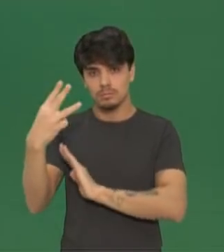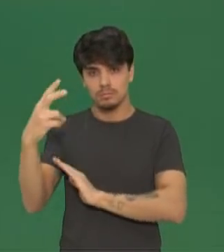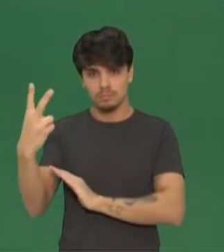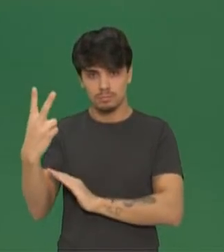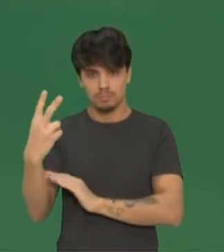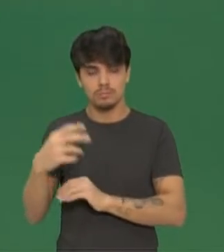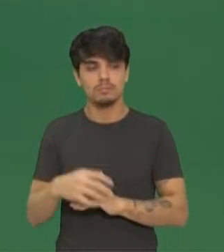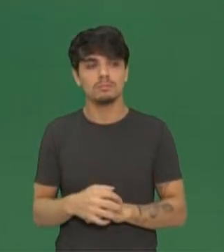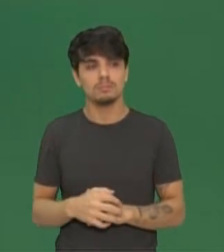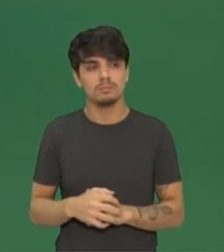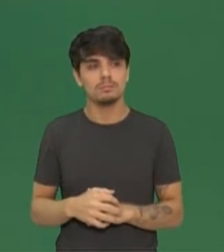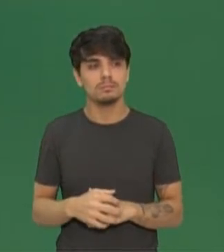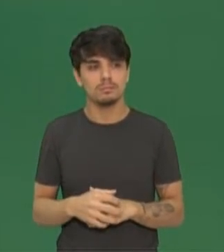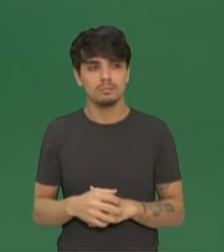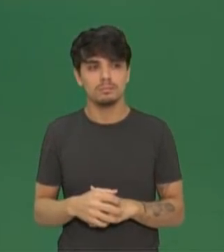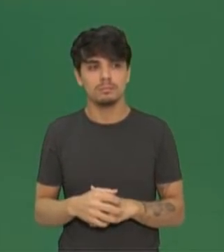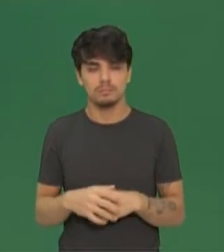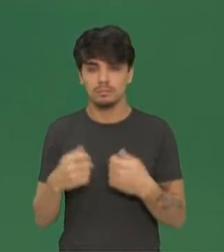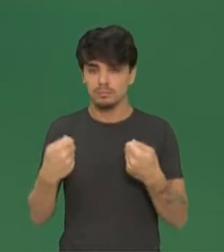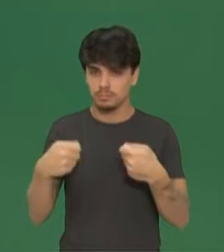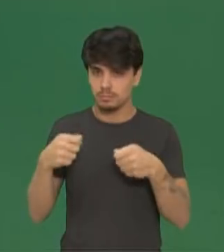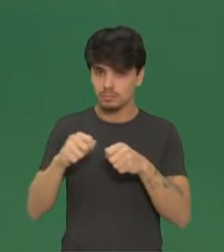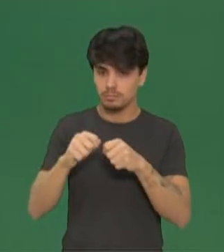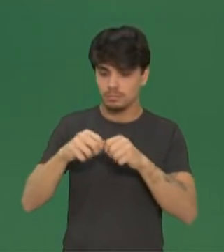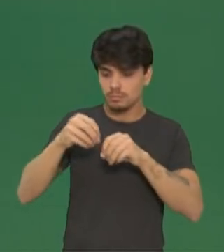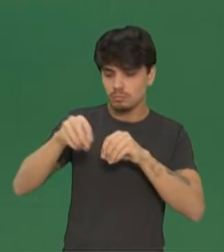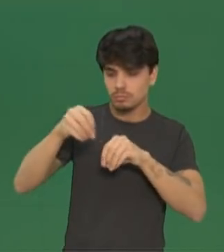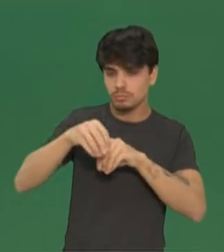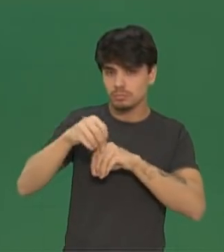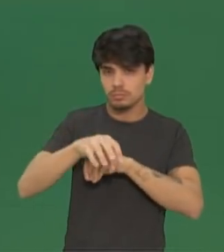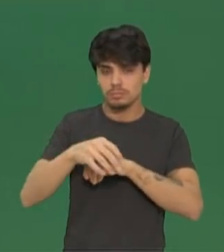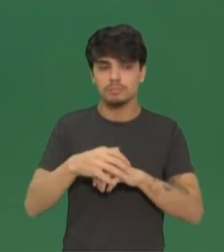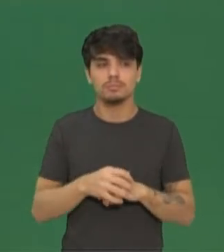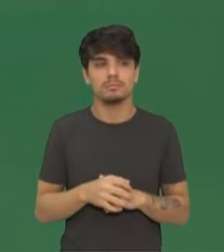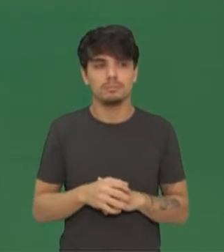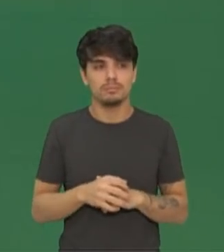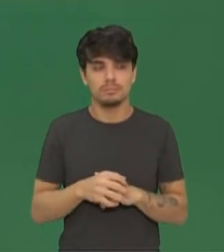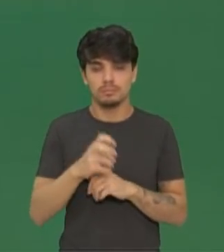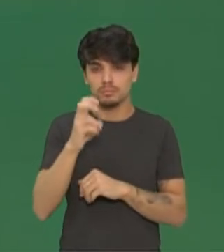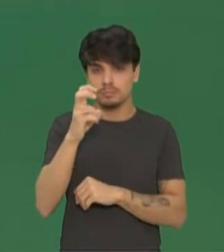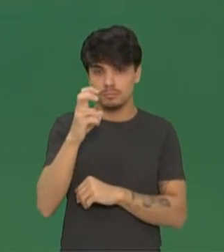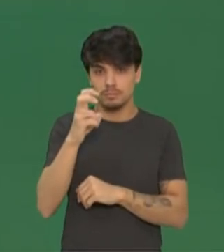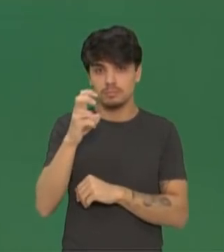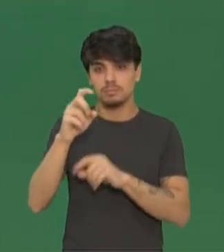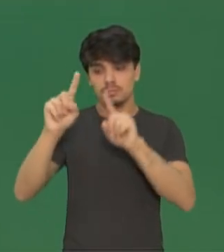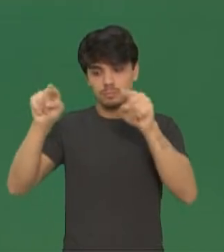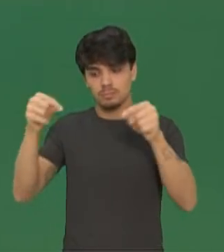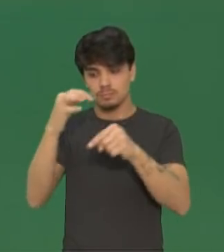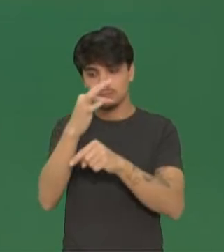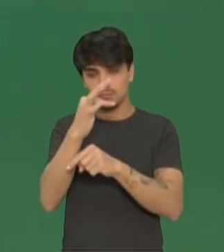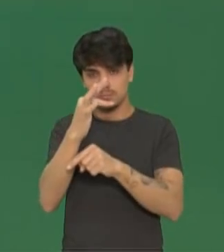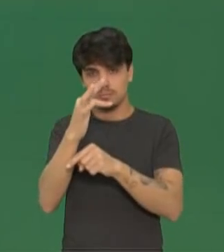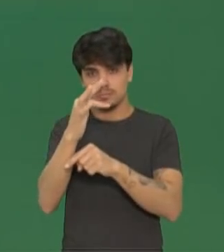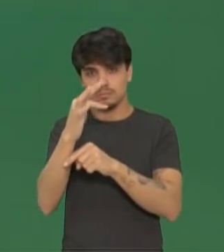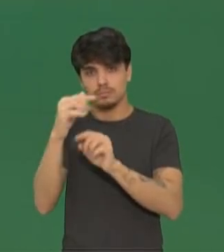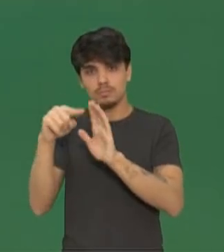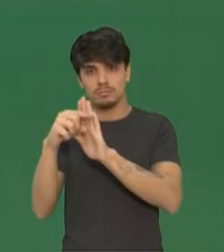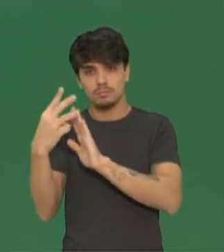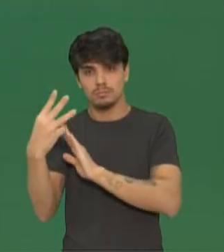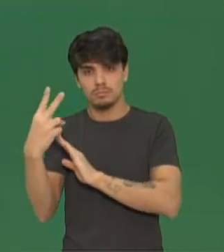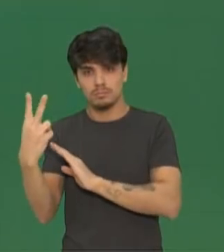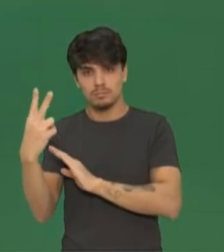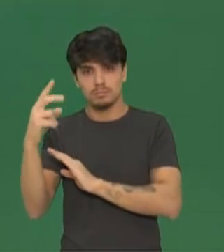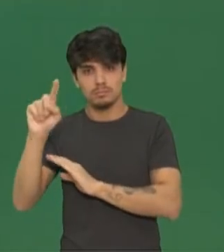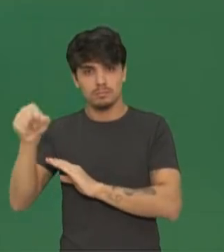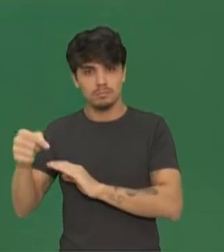que nós temos que fazer a propriedade distributiva aqui e daí, tá? O 5F e o 532, vezes 32 negativos.